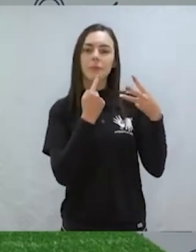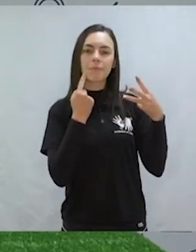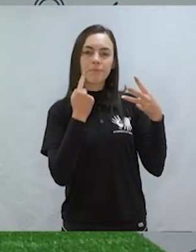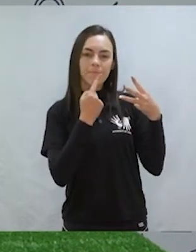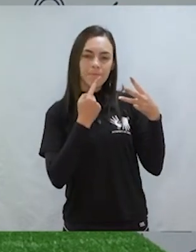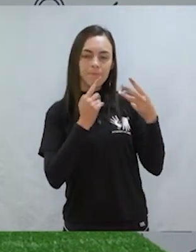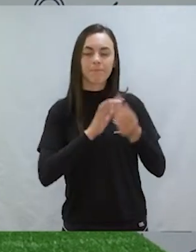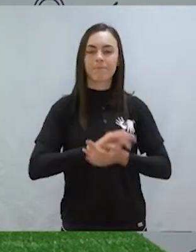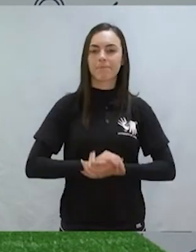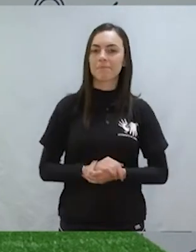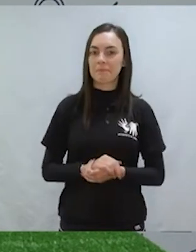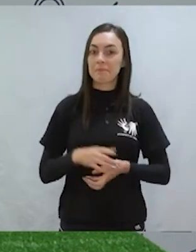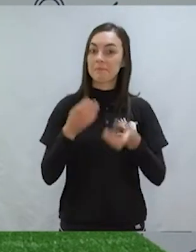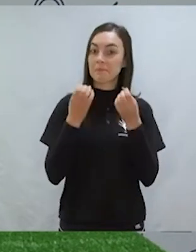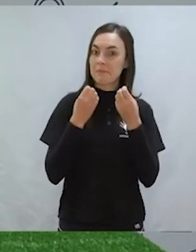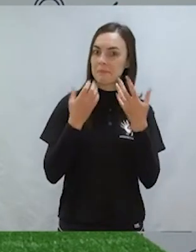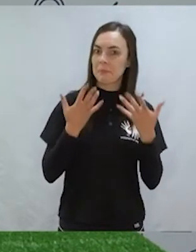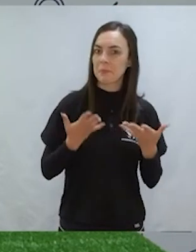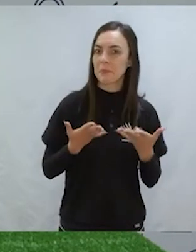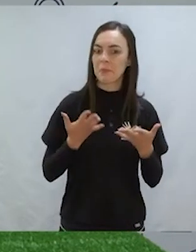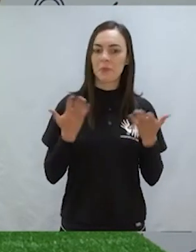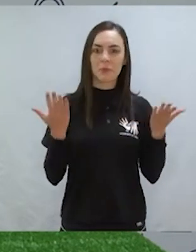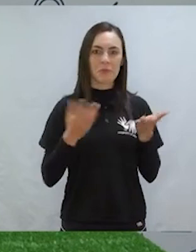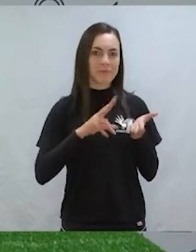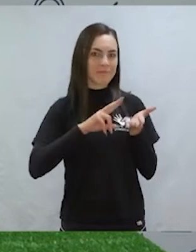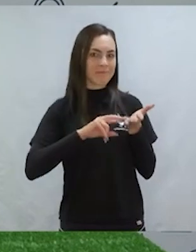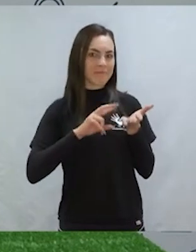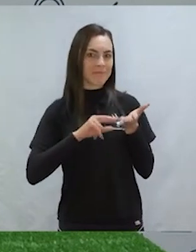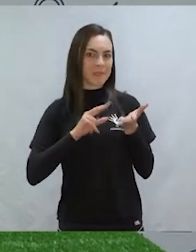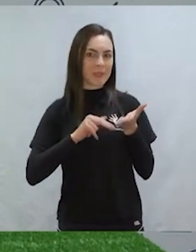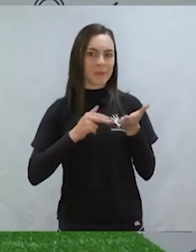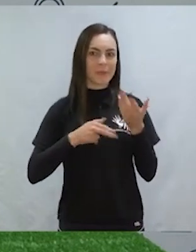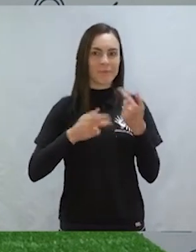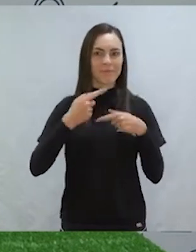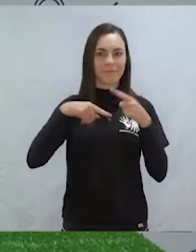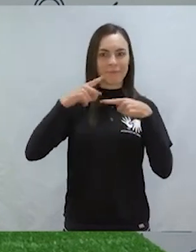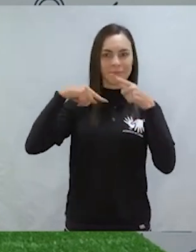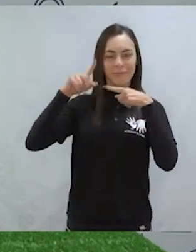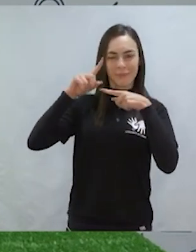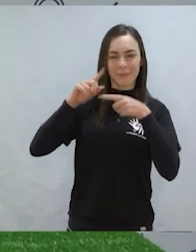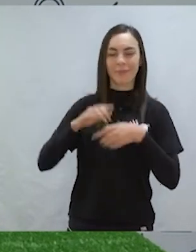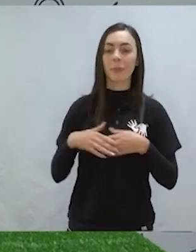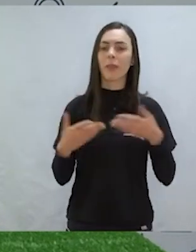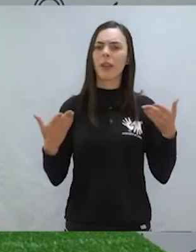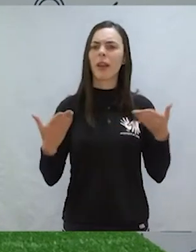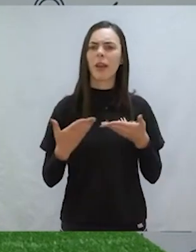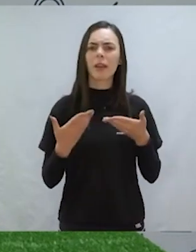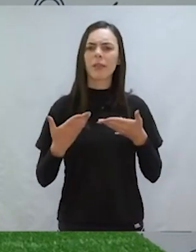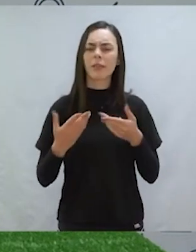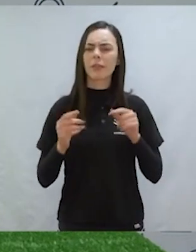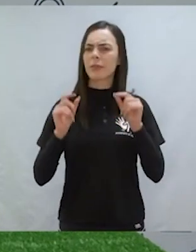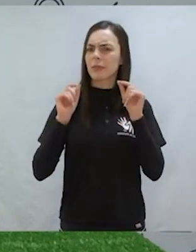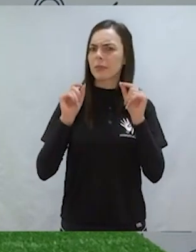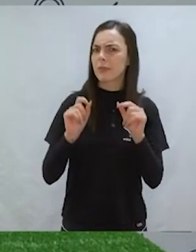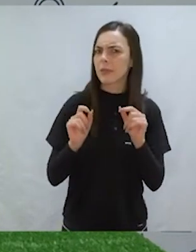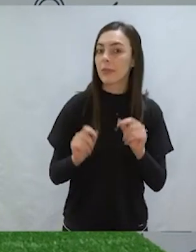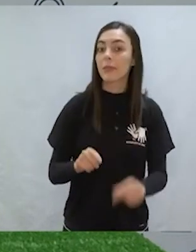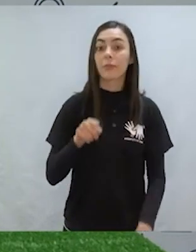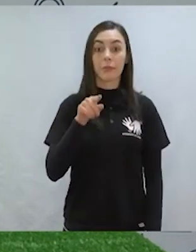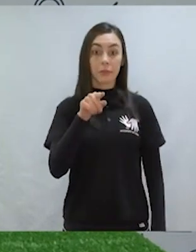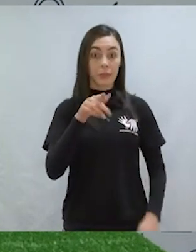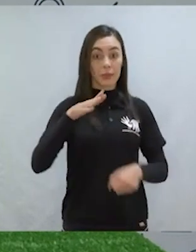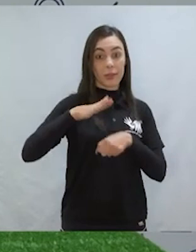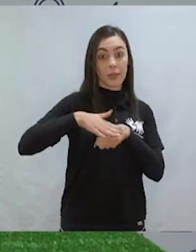boca. Muito bem, olha, já ampliamos nosso saber. Mas sabe o que que agora vai acontecer?